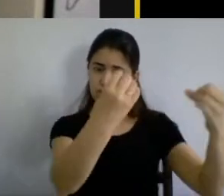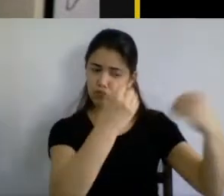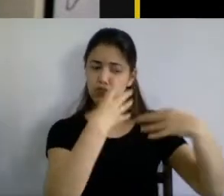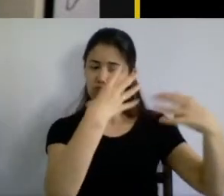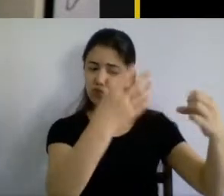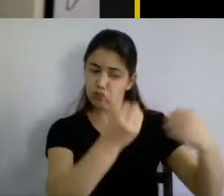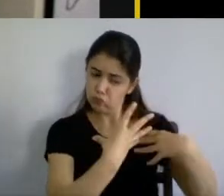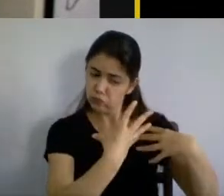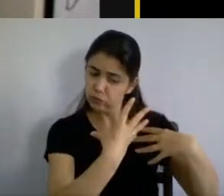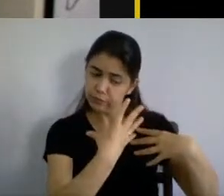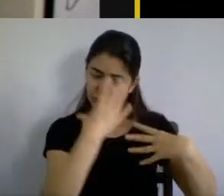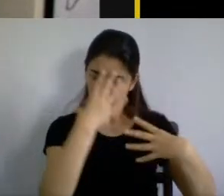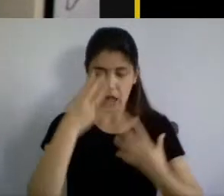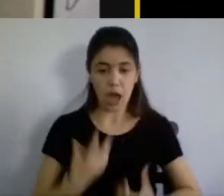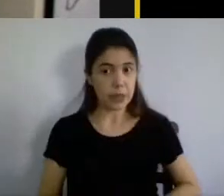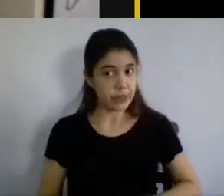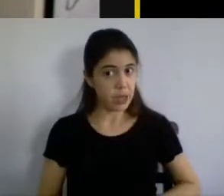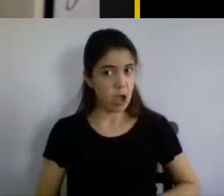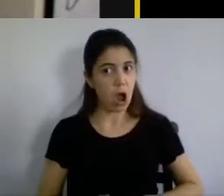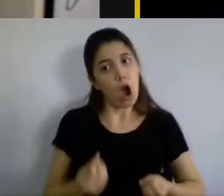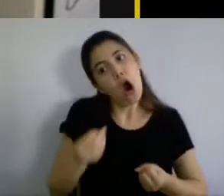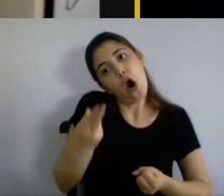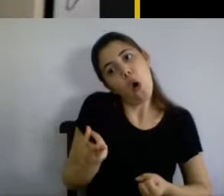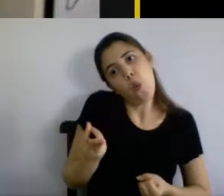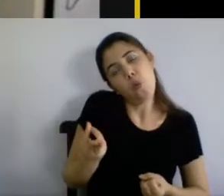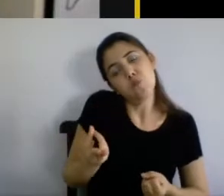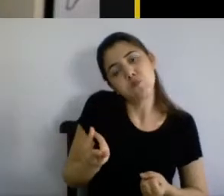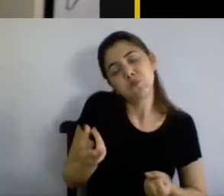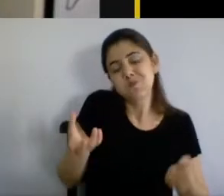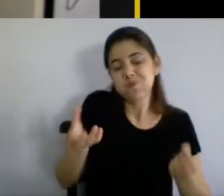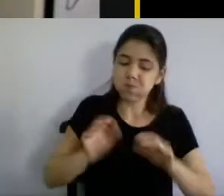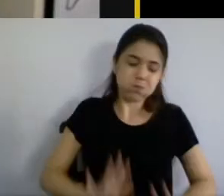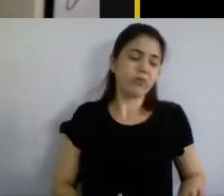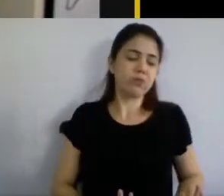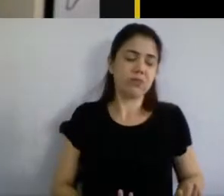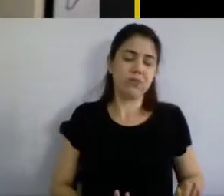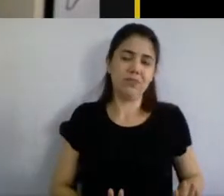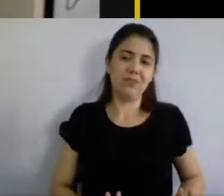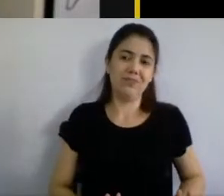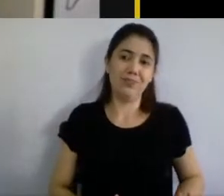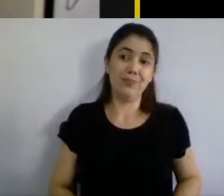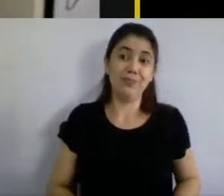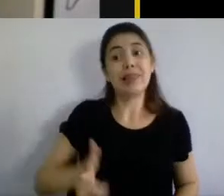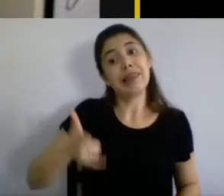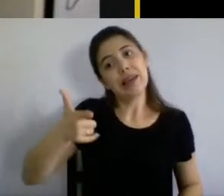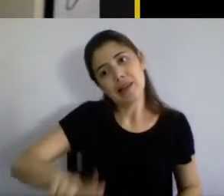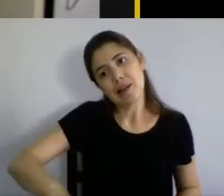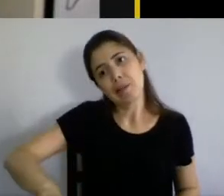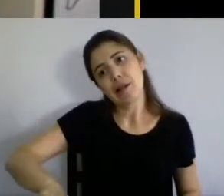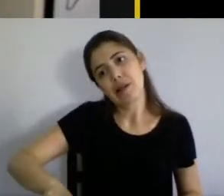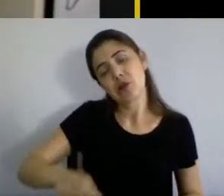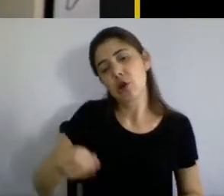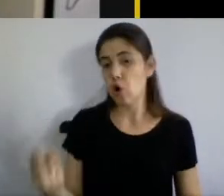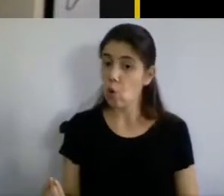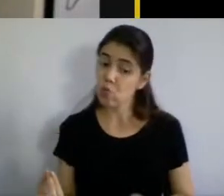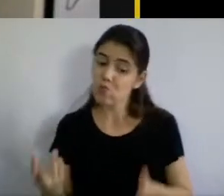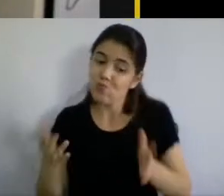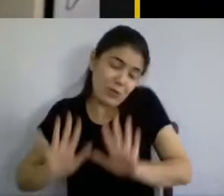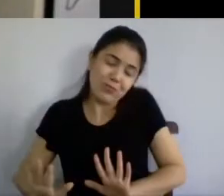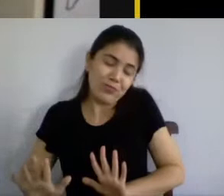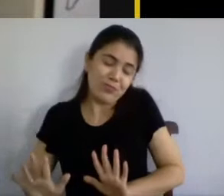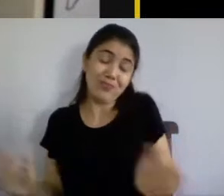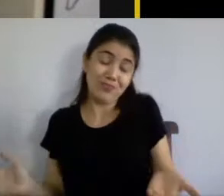não, eles são repetidos ou não. E, nesse sentido, me parece que